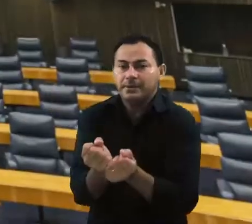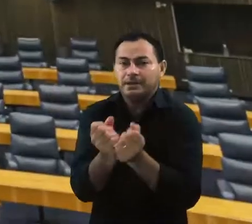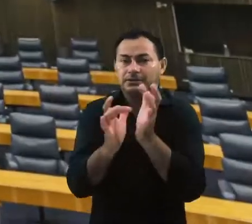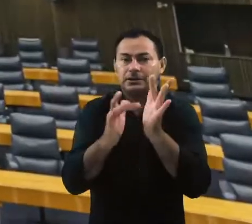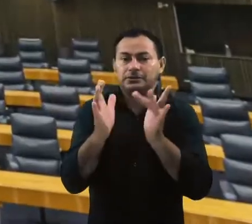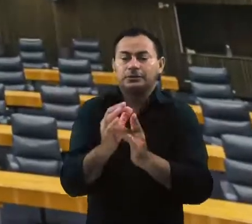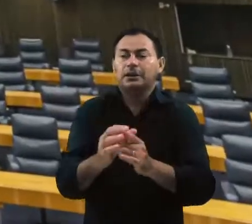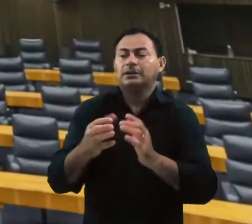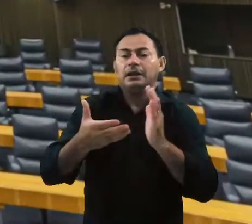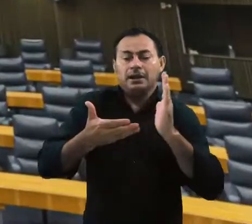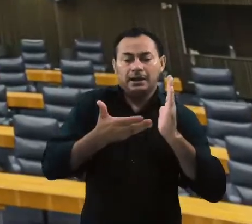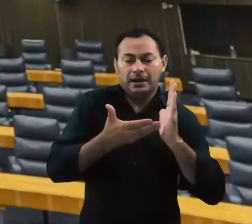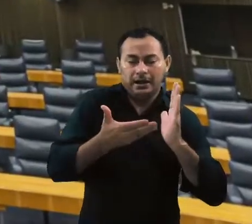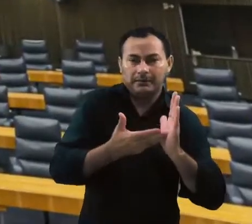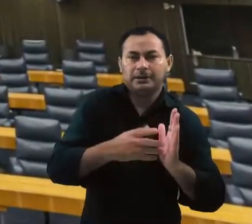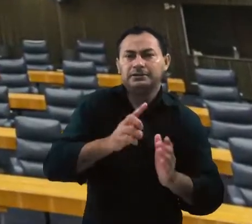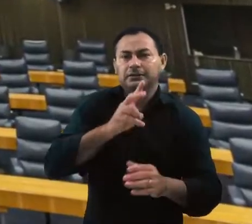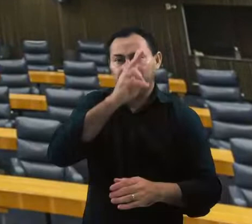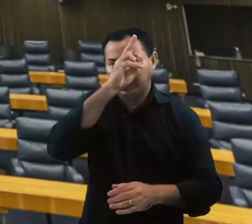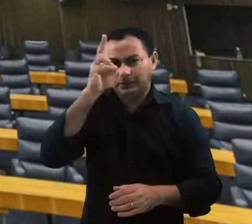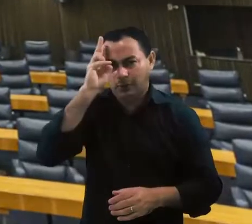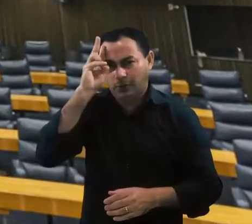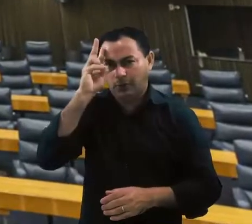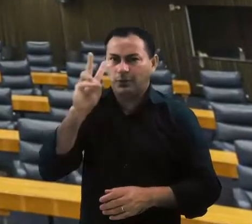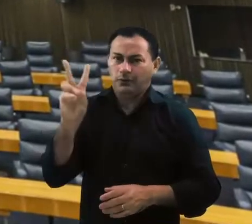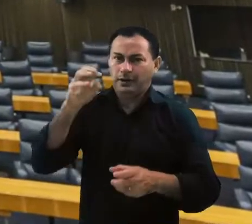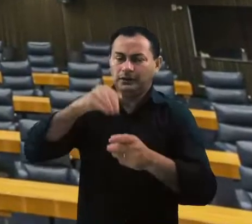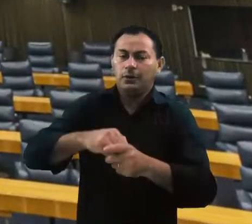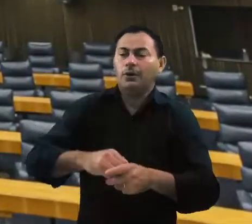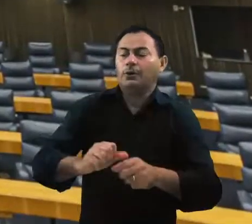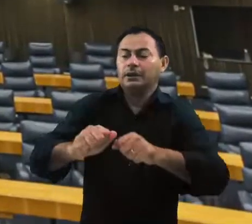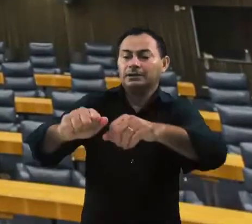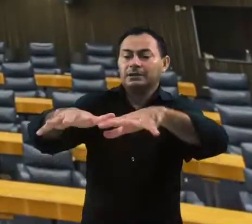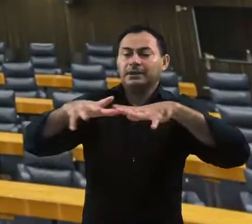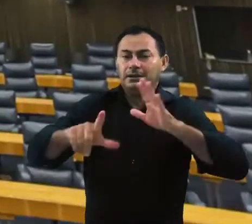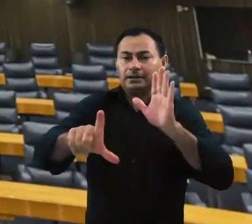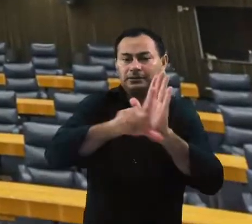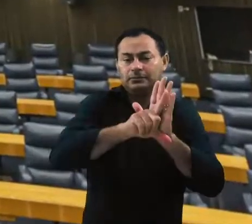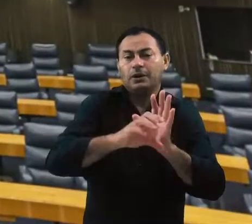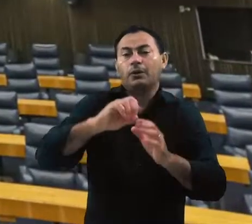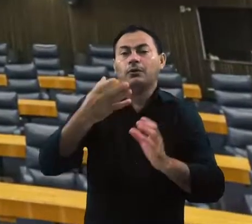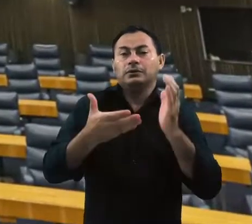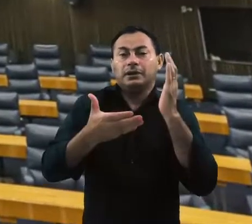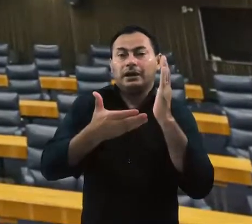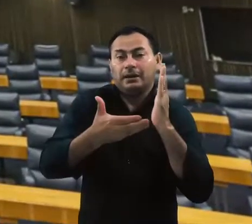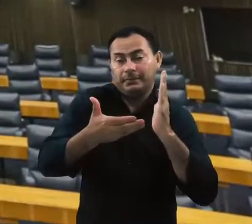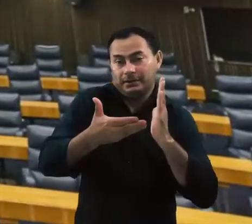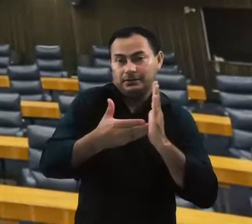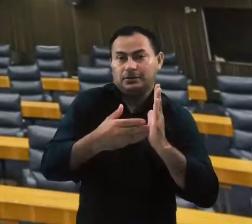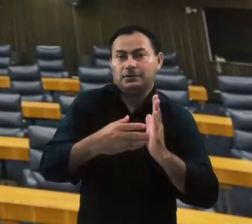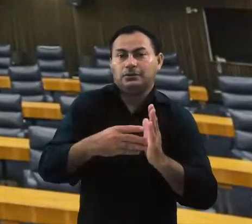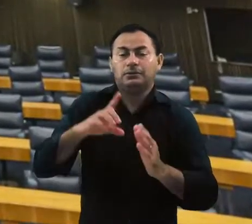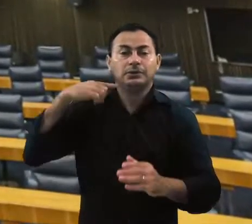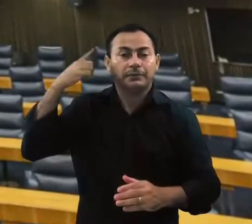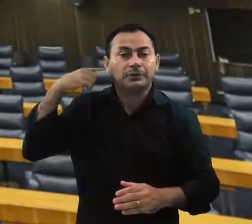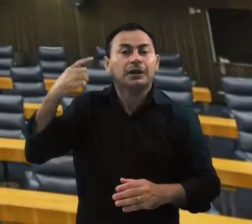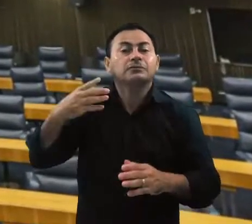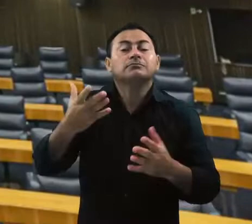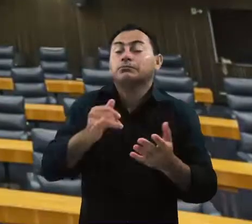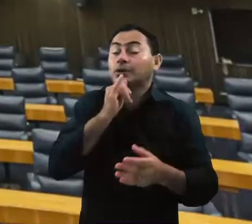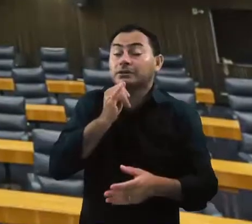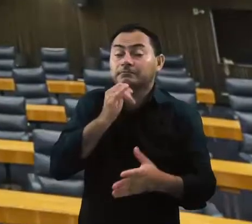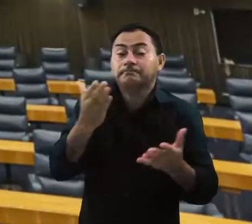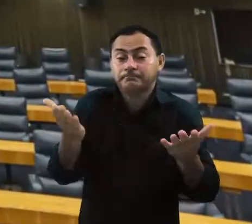que mas para receber Jesus na Câmara de Vereadores na Assembleia Legislativa ou na Câmara dos Deputados